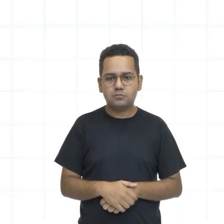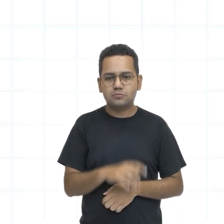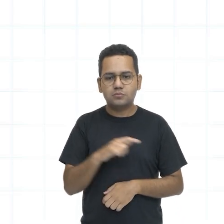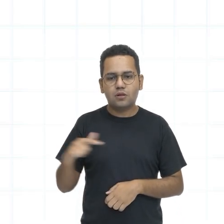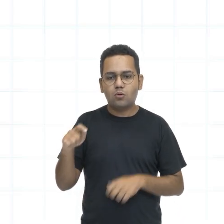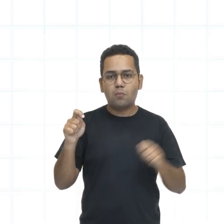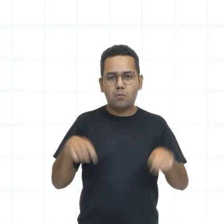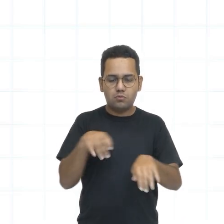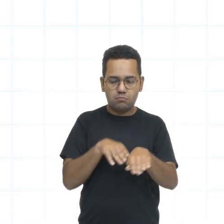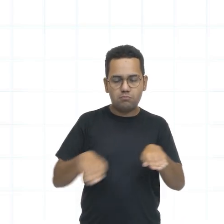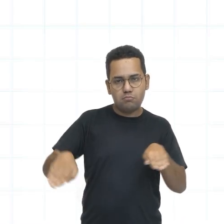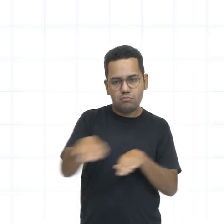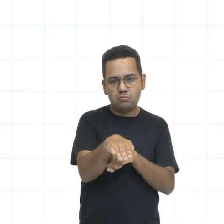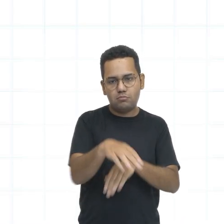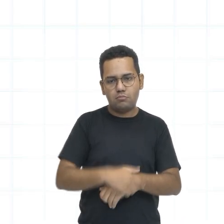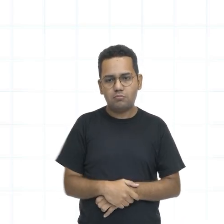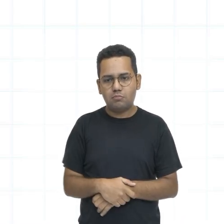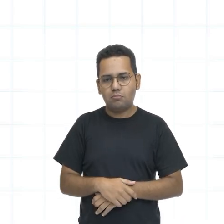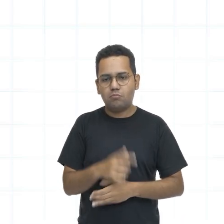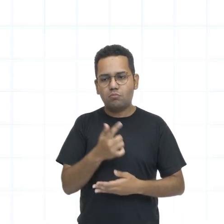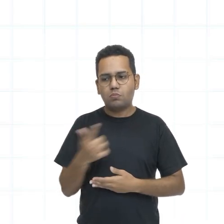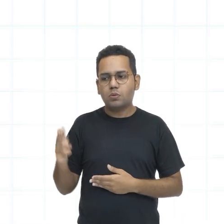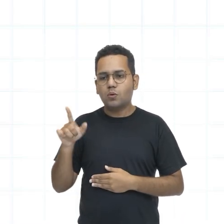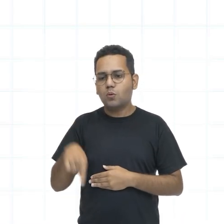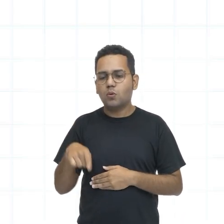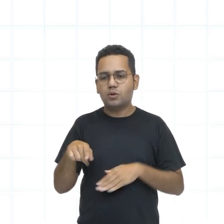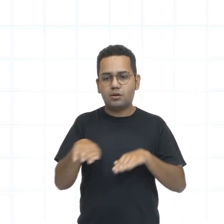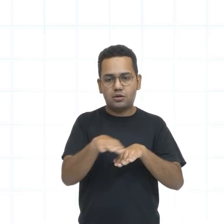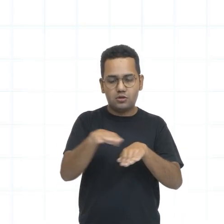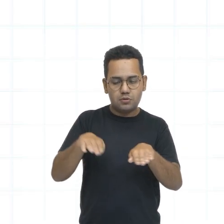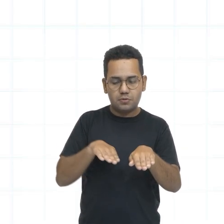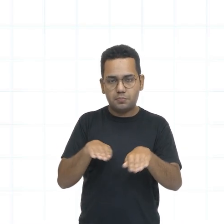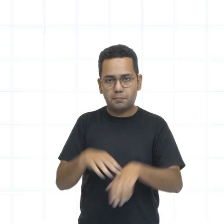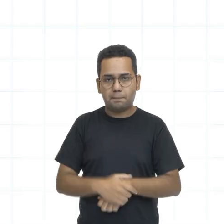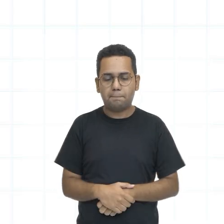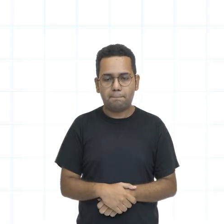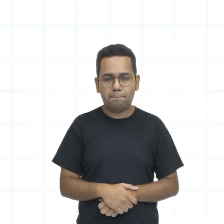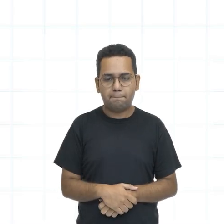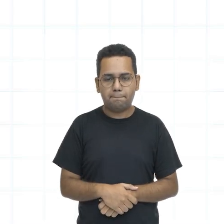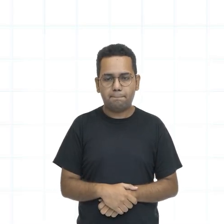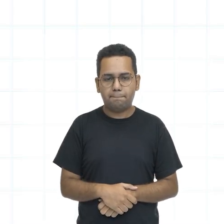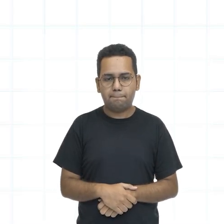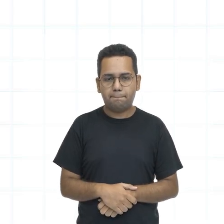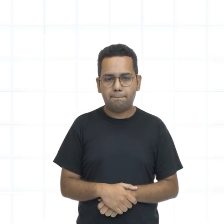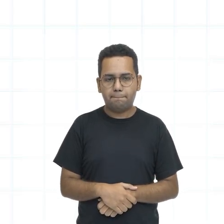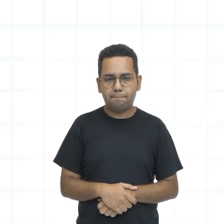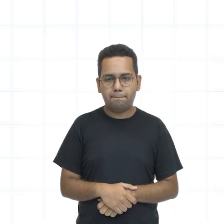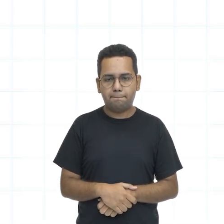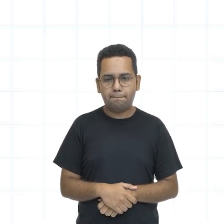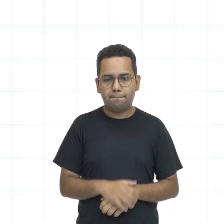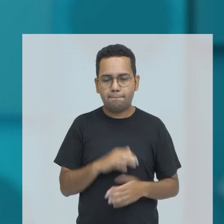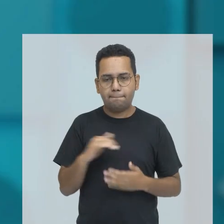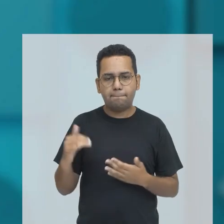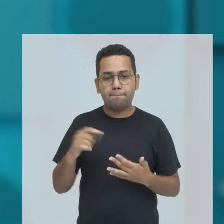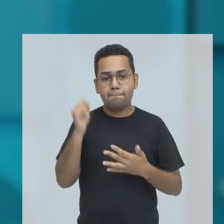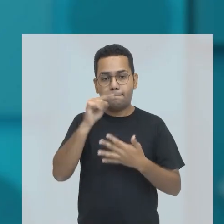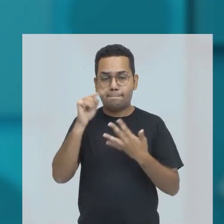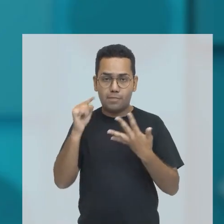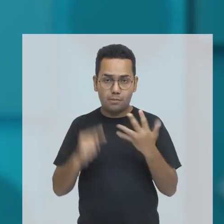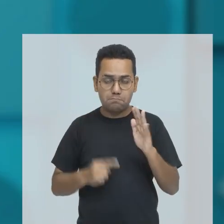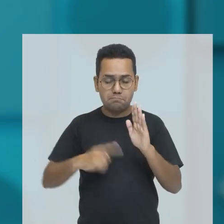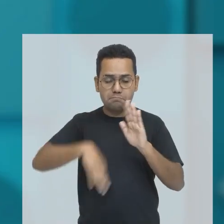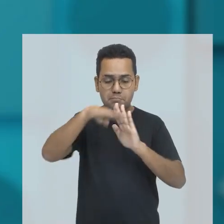lot, estacionamento ou parque de estacionamento, tá certo? Então, nós vimos aí esses sinais de trânsito e também